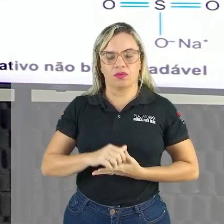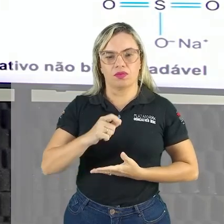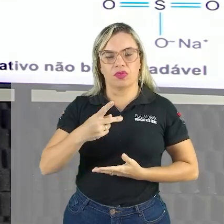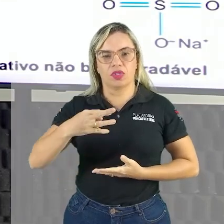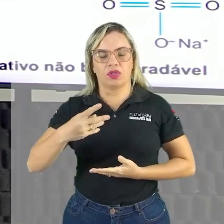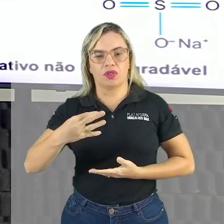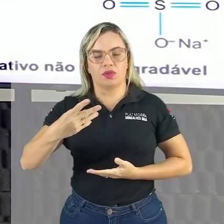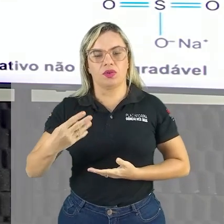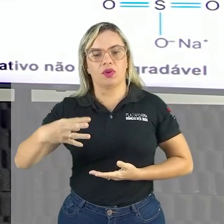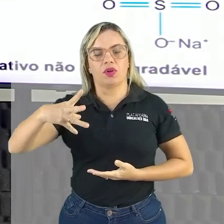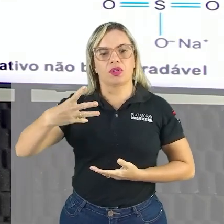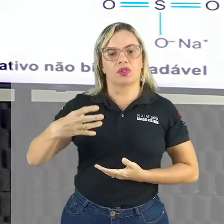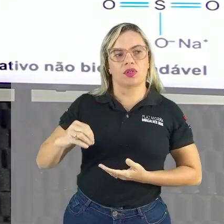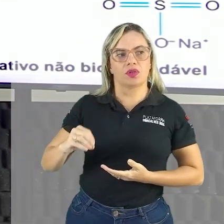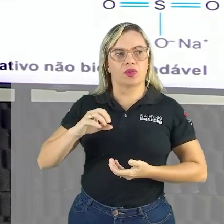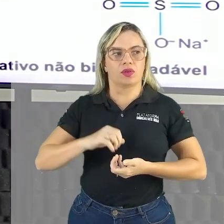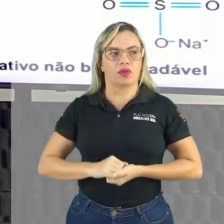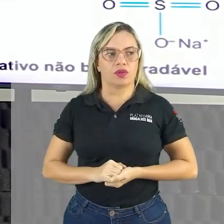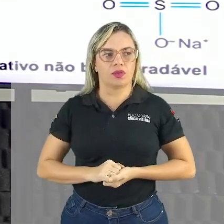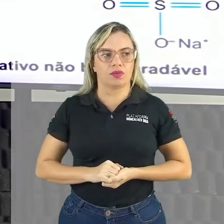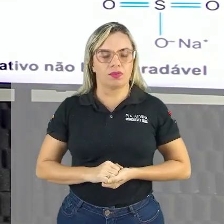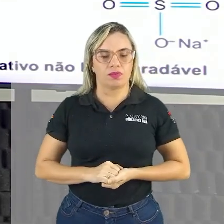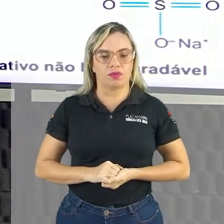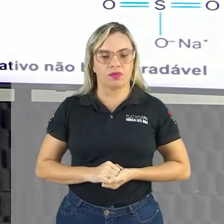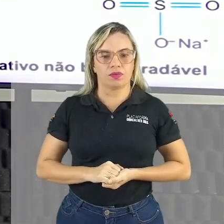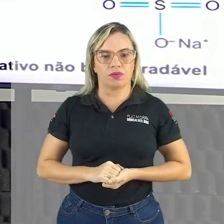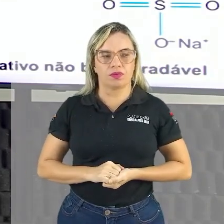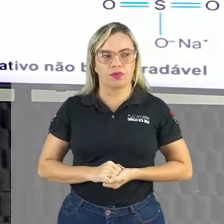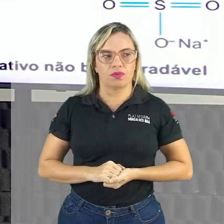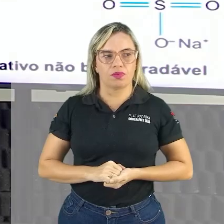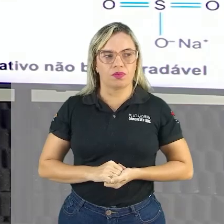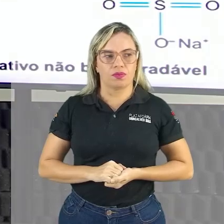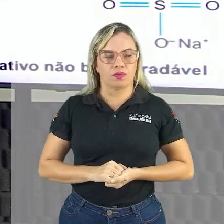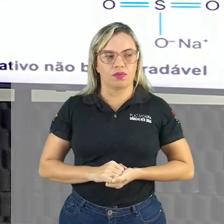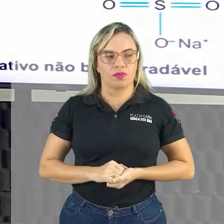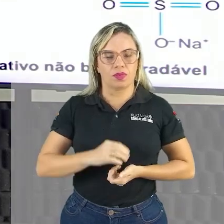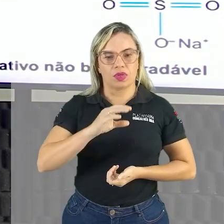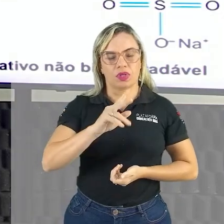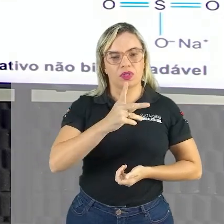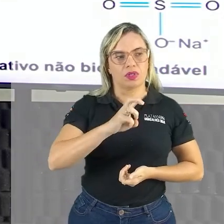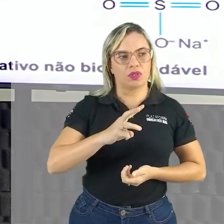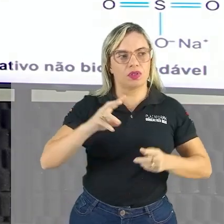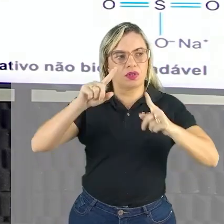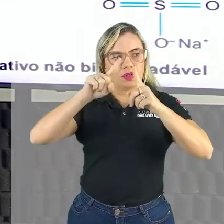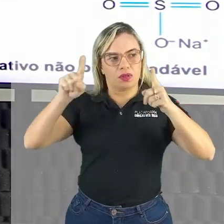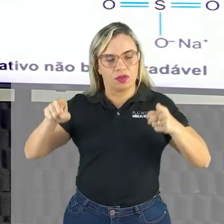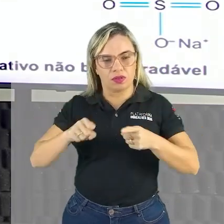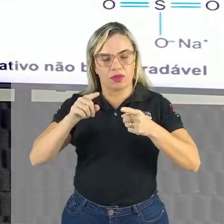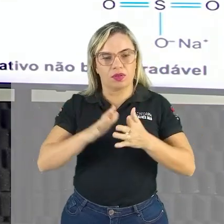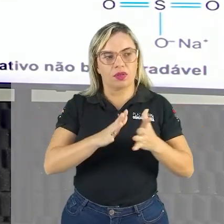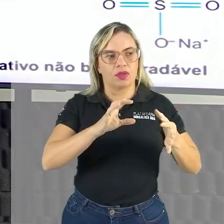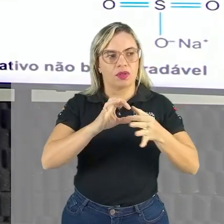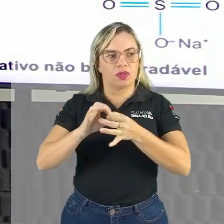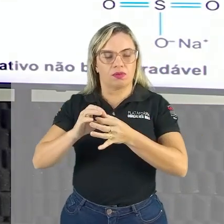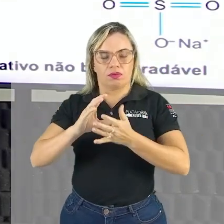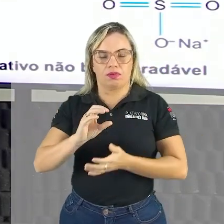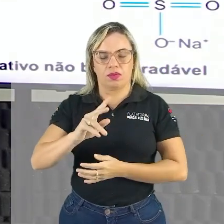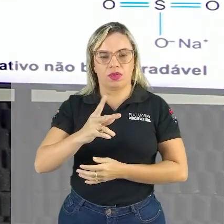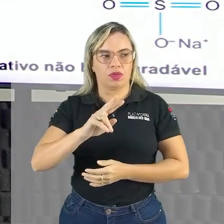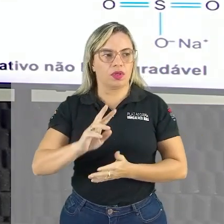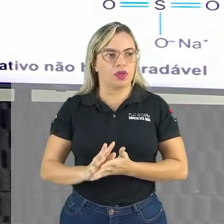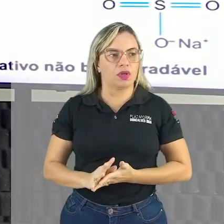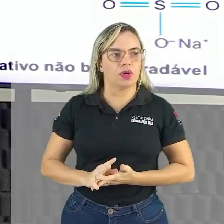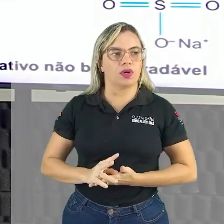Vou colocar, por exemplo, aqui 18 carbonos, tá lindo, não tá? Então você na verdade tem